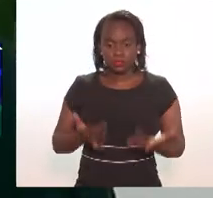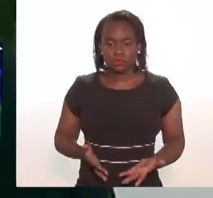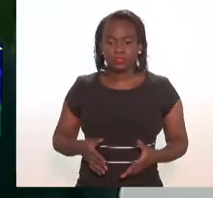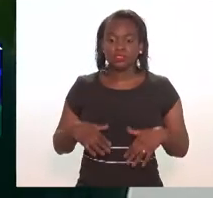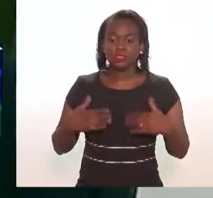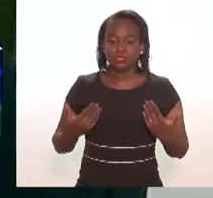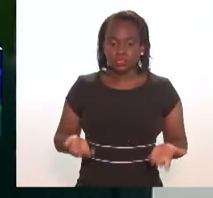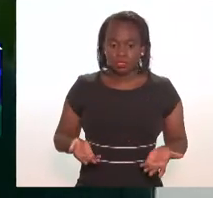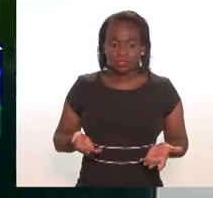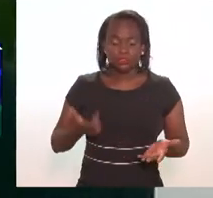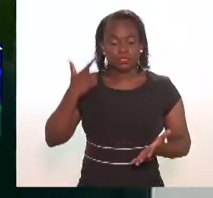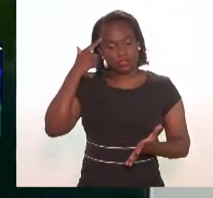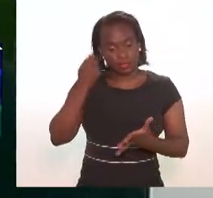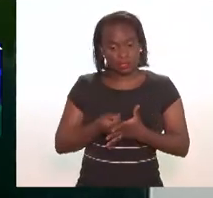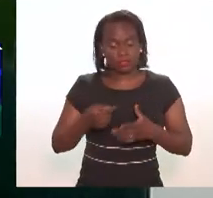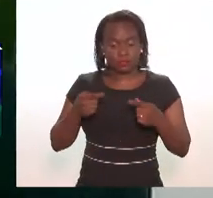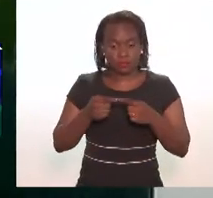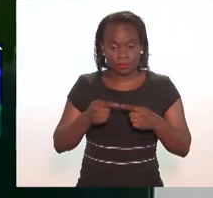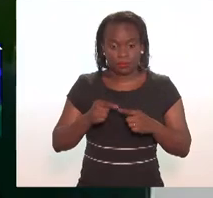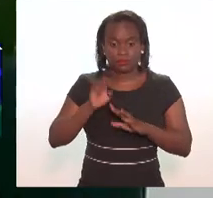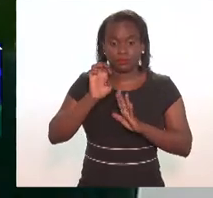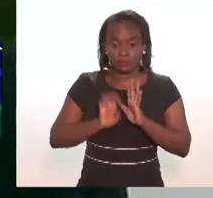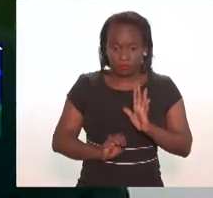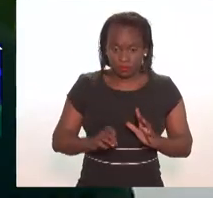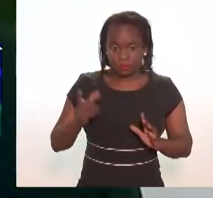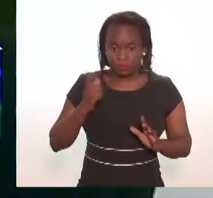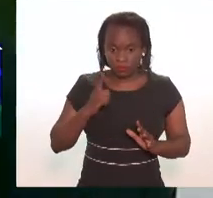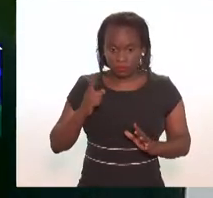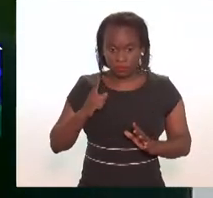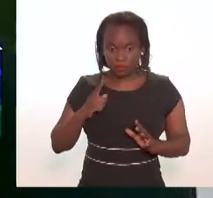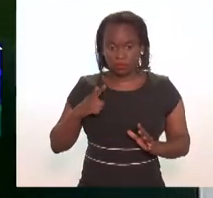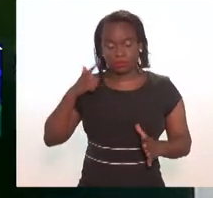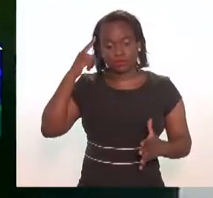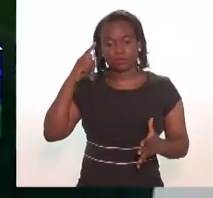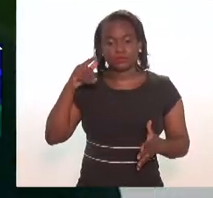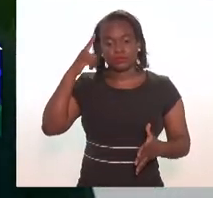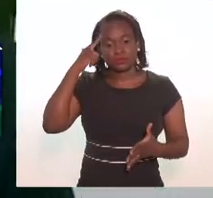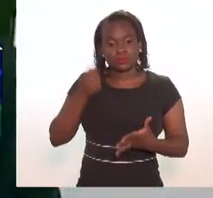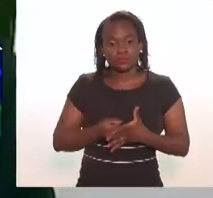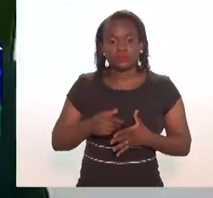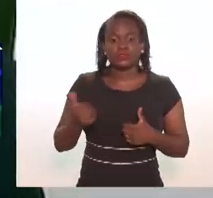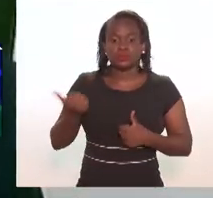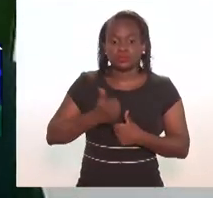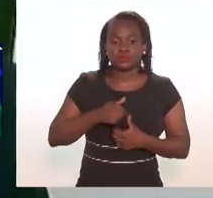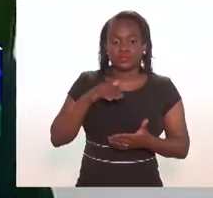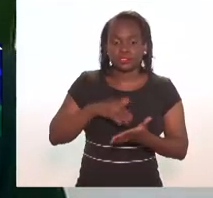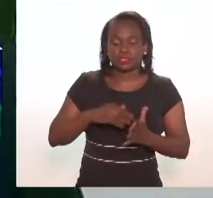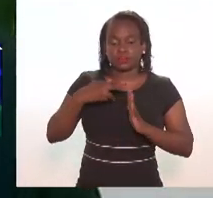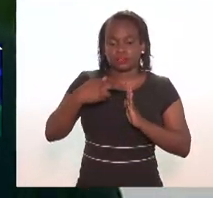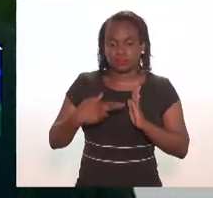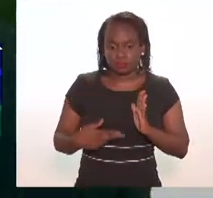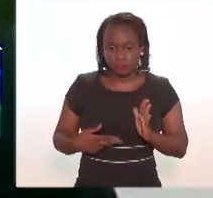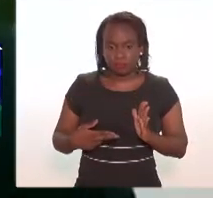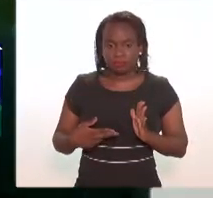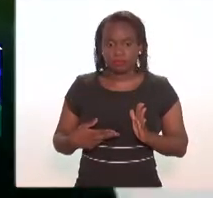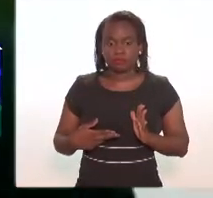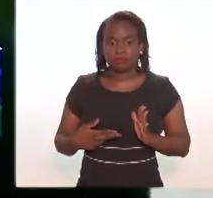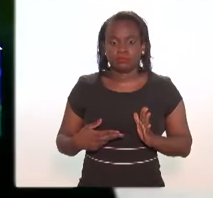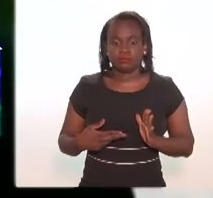o parecer seria para a constitucionalidade com emendas, concluindo por substitutivo e no forma final de redação.